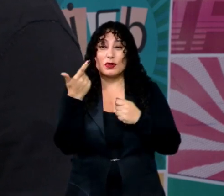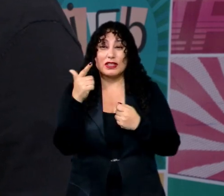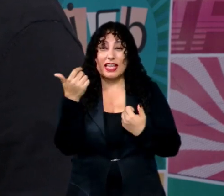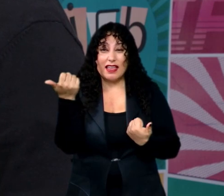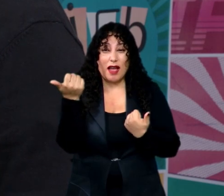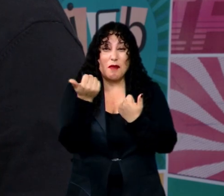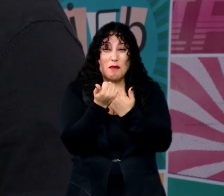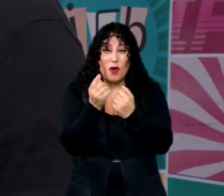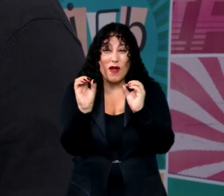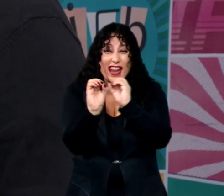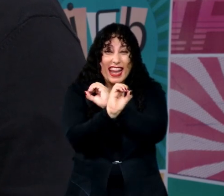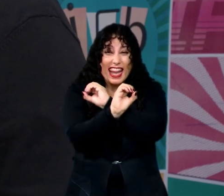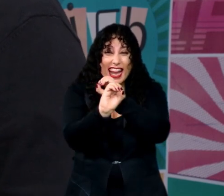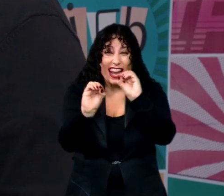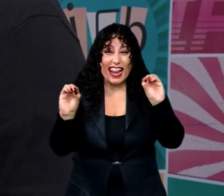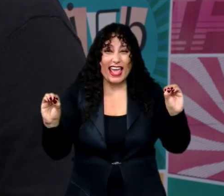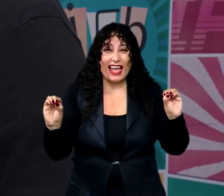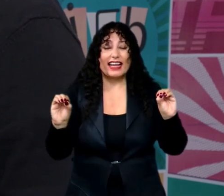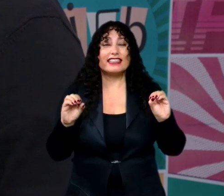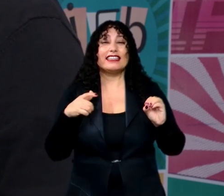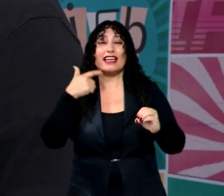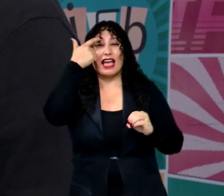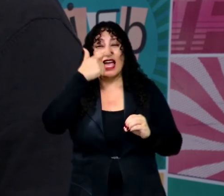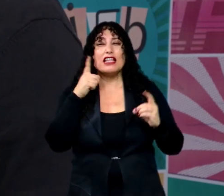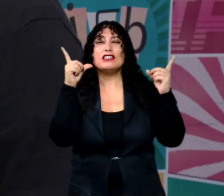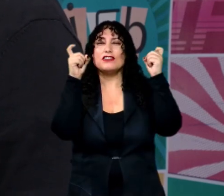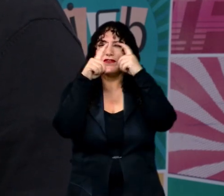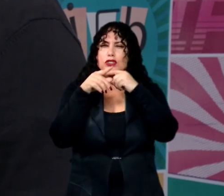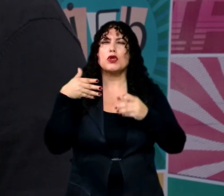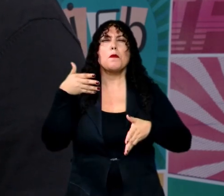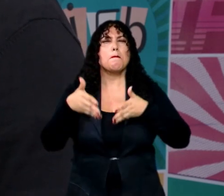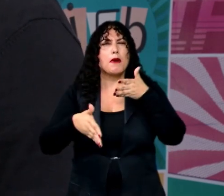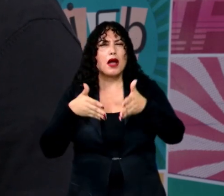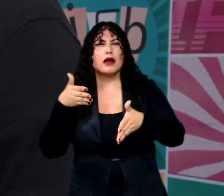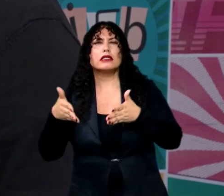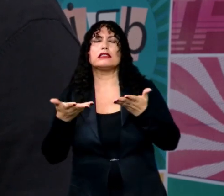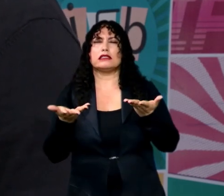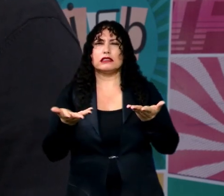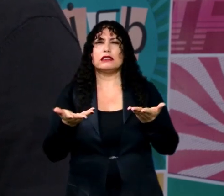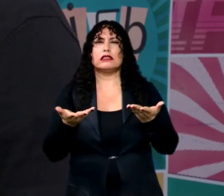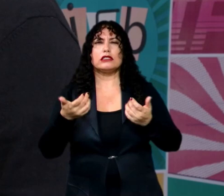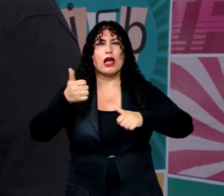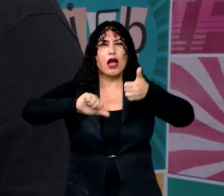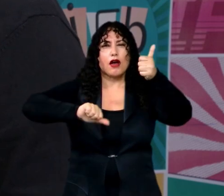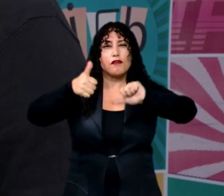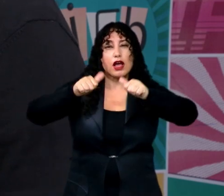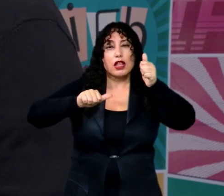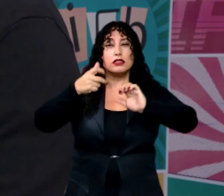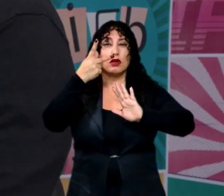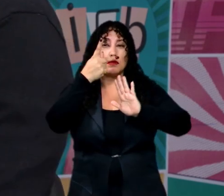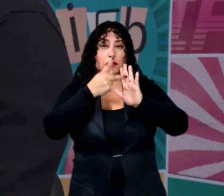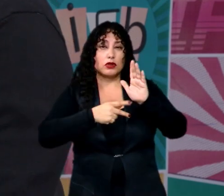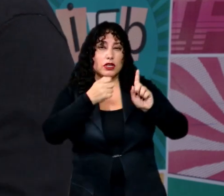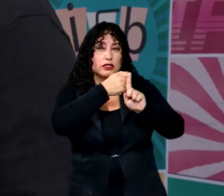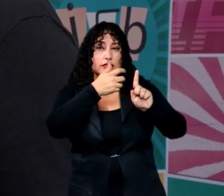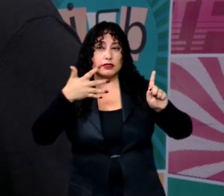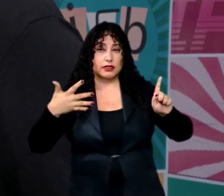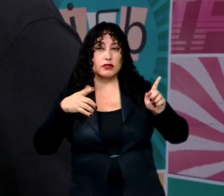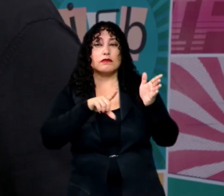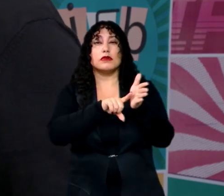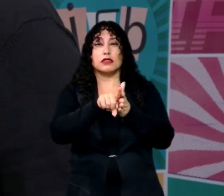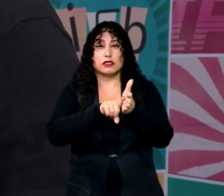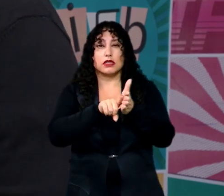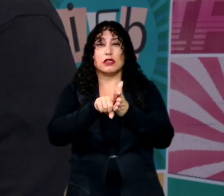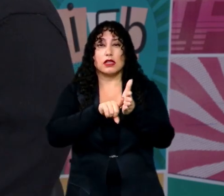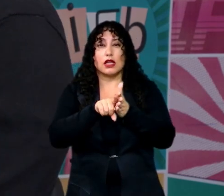muito difícil, né? Eu participo por exemplo, de avaliação de projetos de extensão e